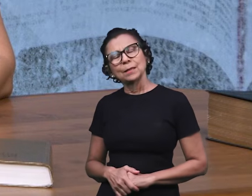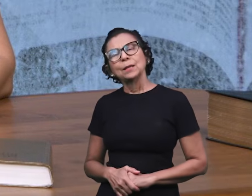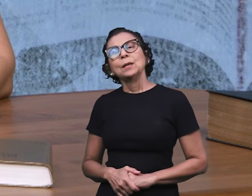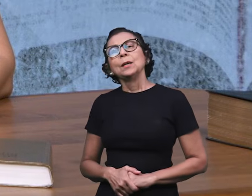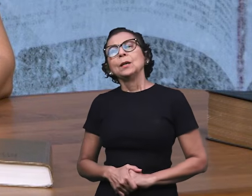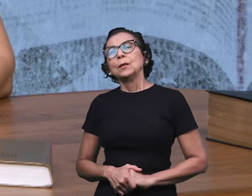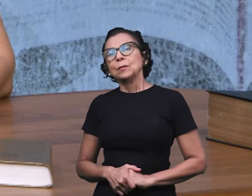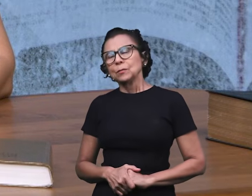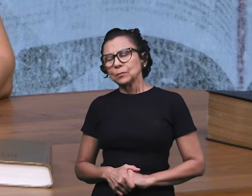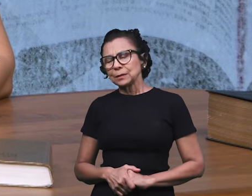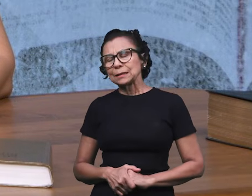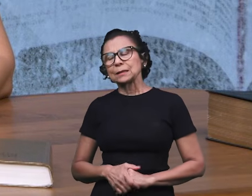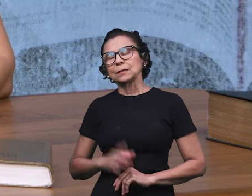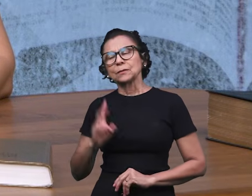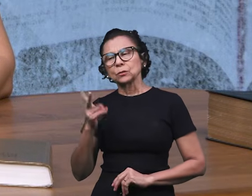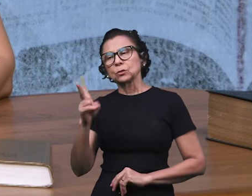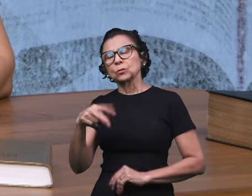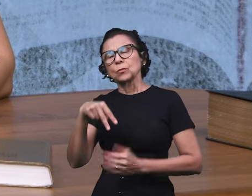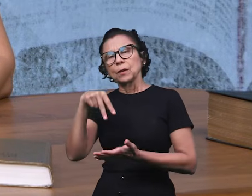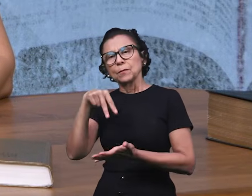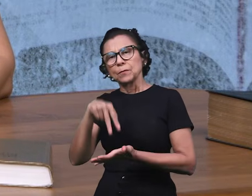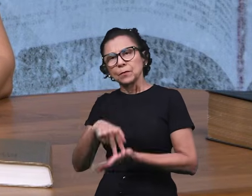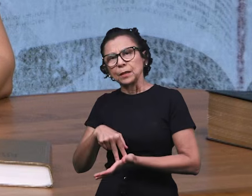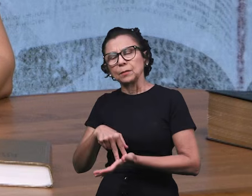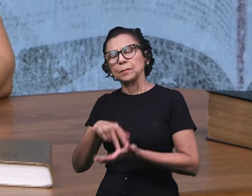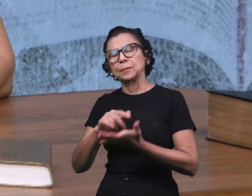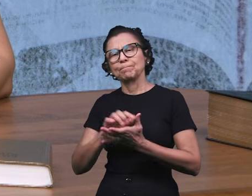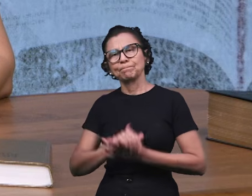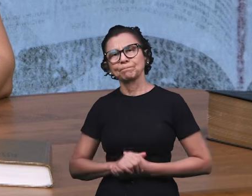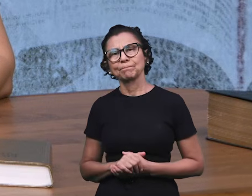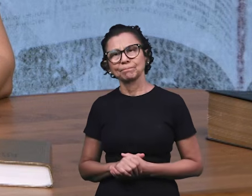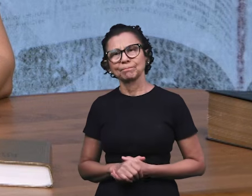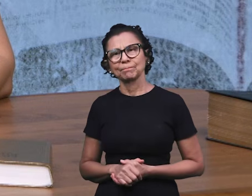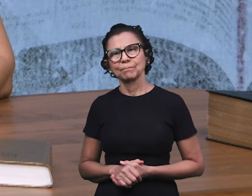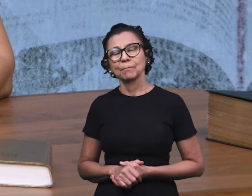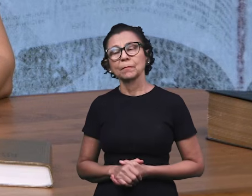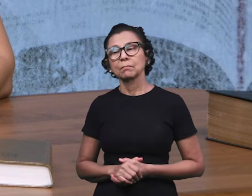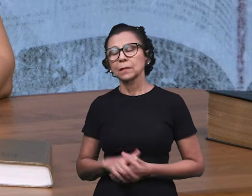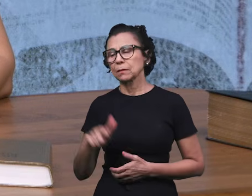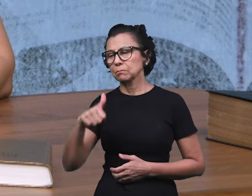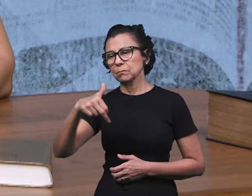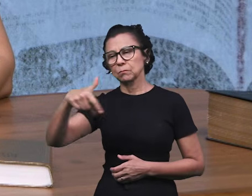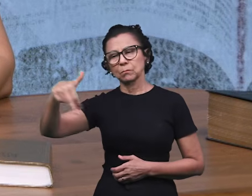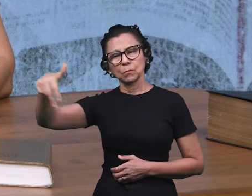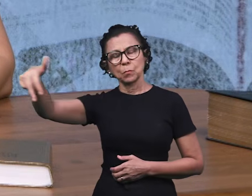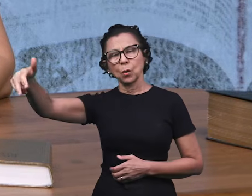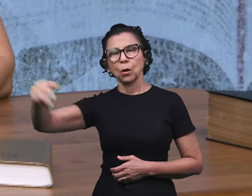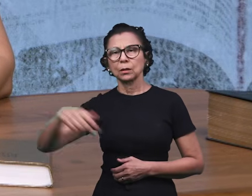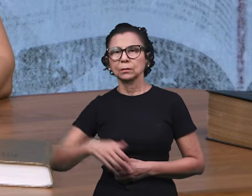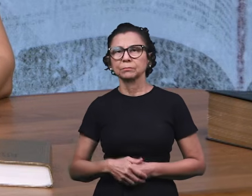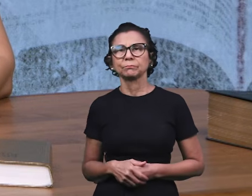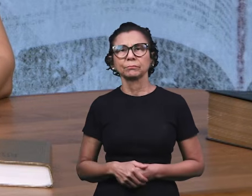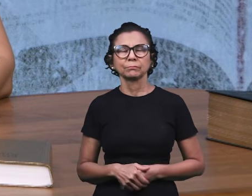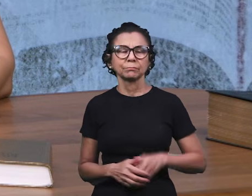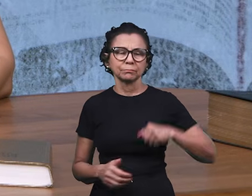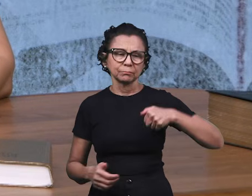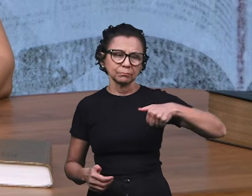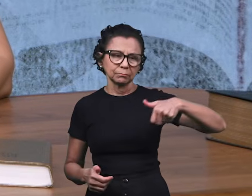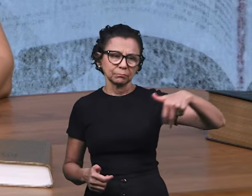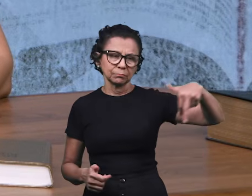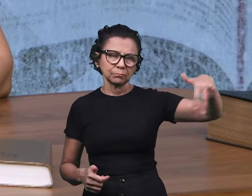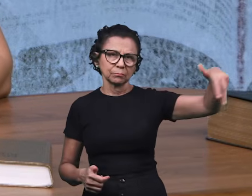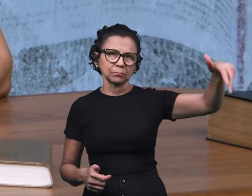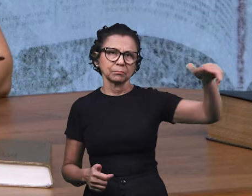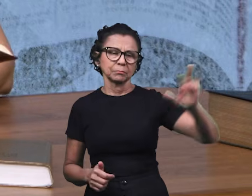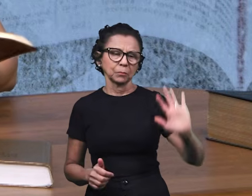também prevalecerás. Então Davi se foi pelo seu caminho e Saul voltou para